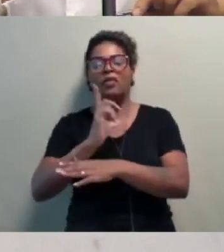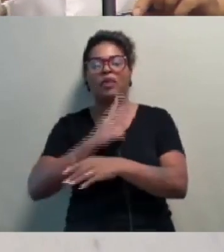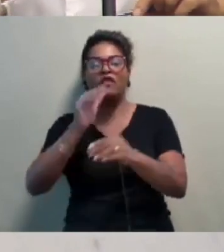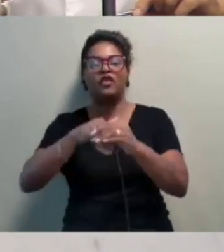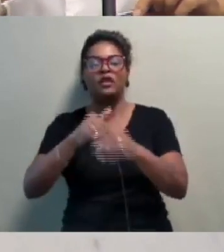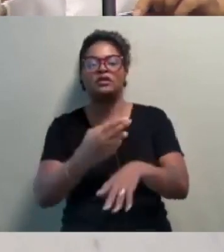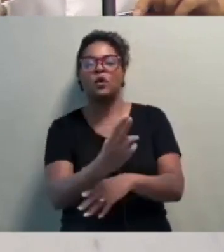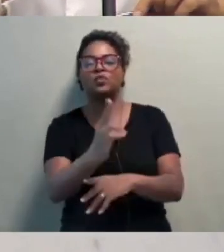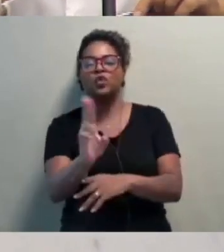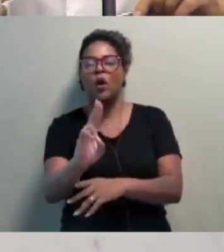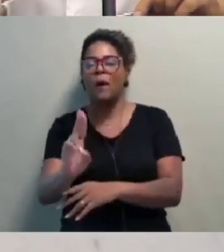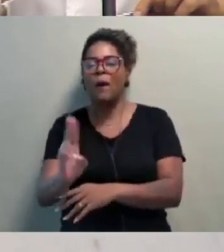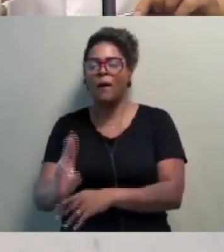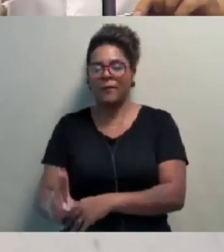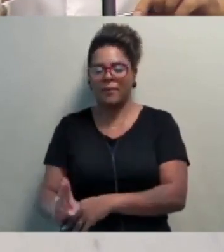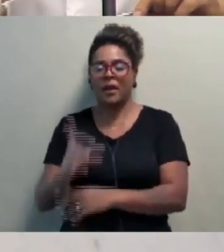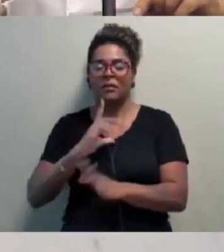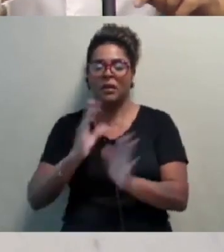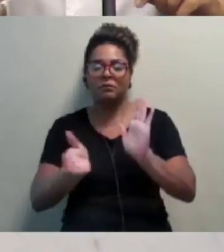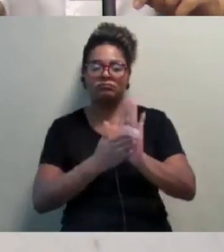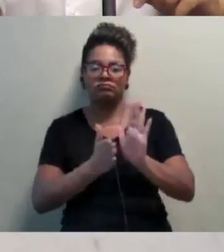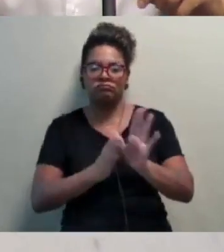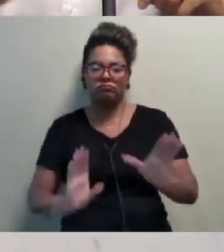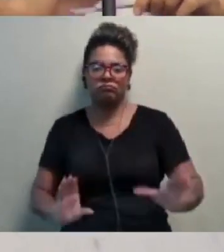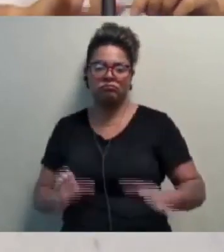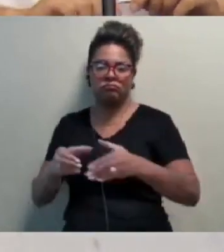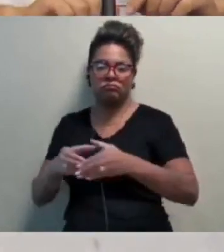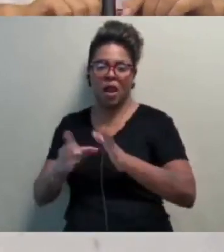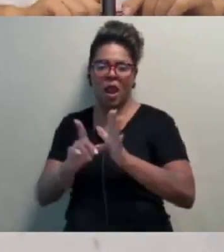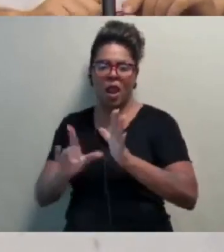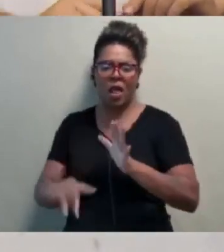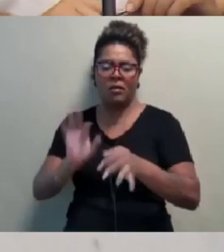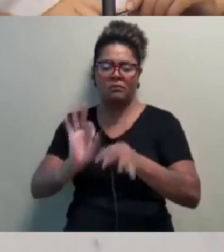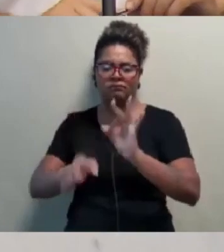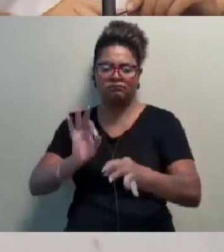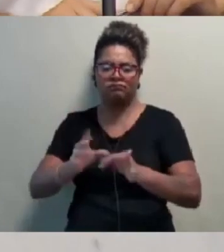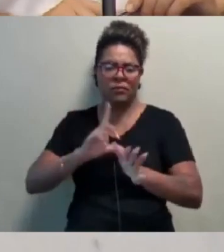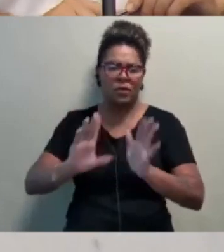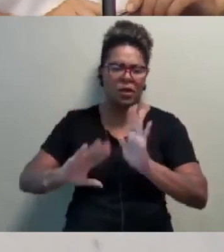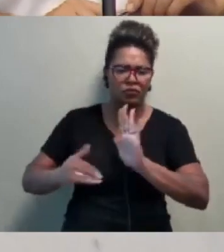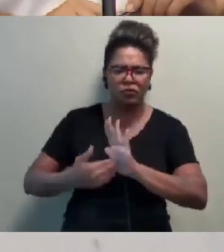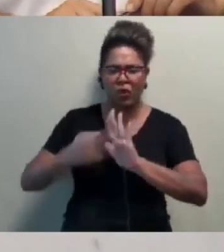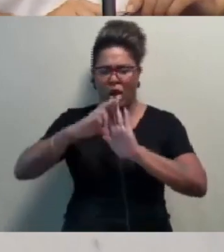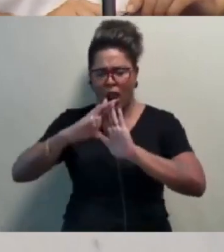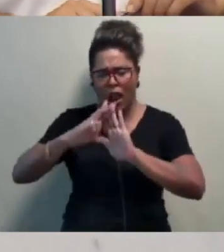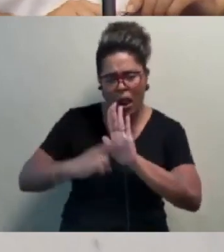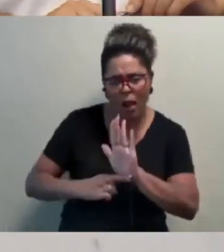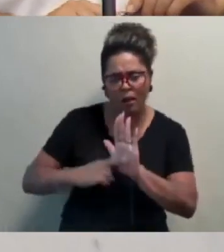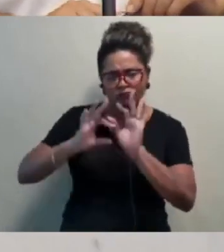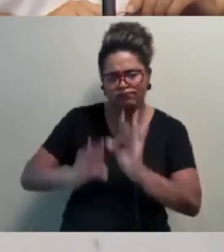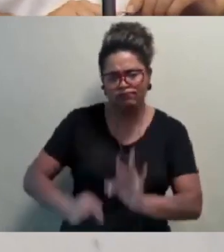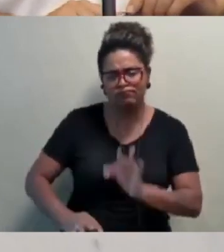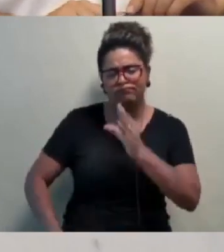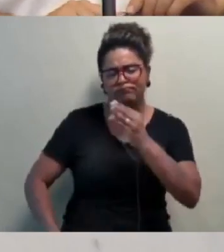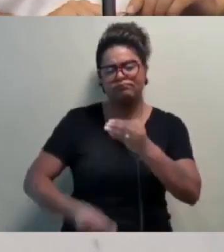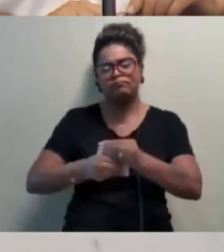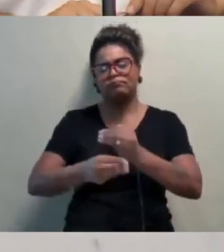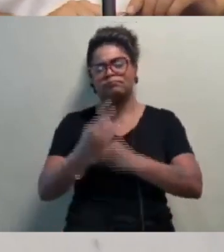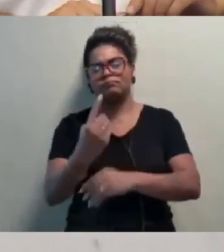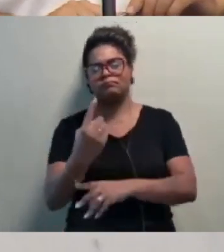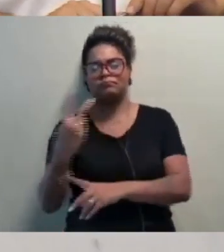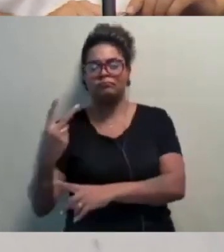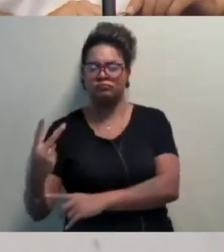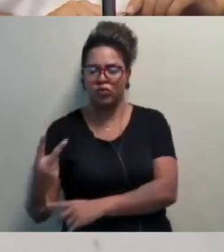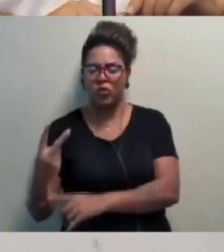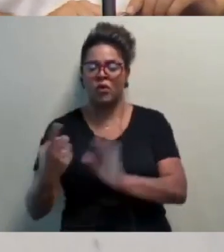comissões, legislação e justiça, pela constitucionalidade, legalidade e regimentalidade das emendas 1 e 2, com